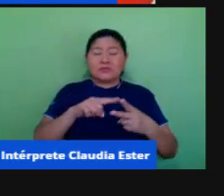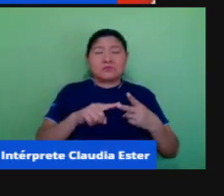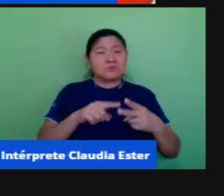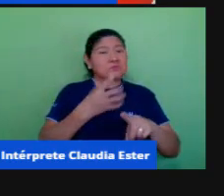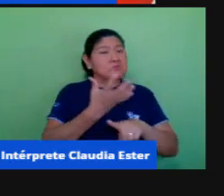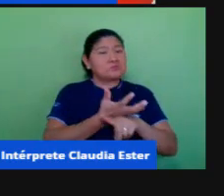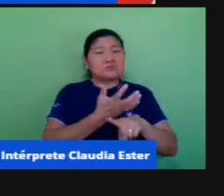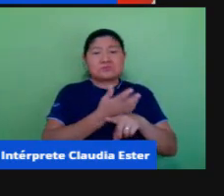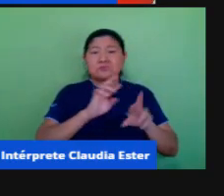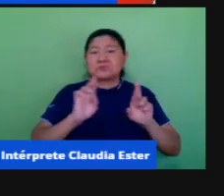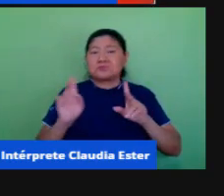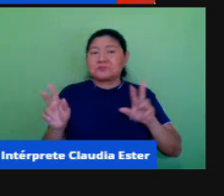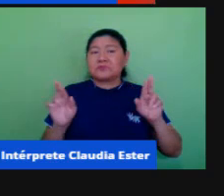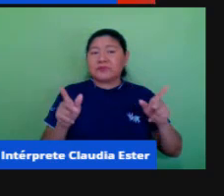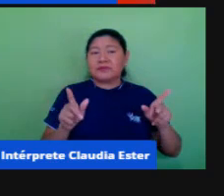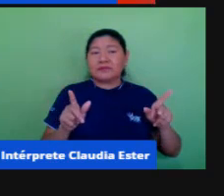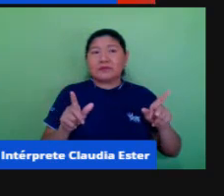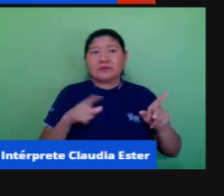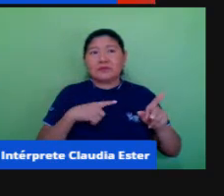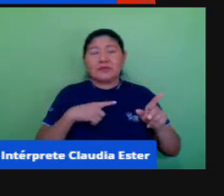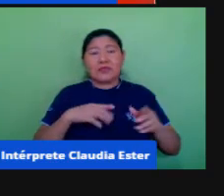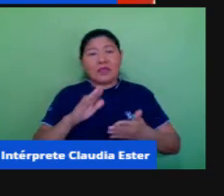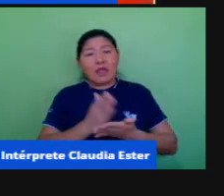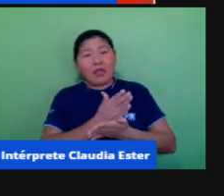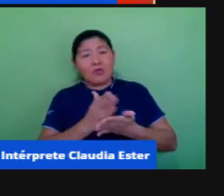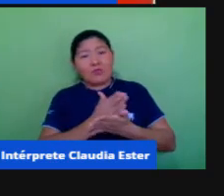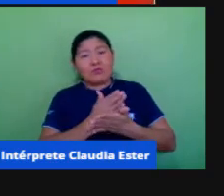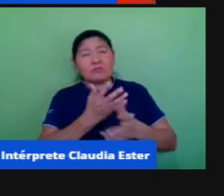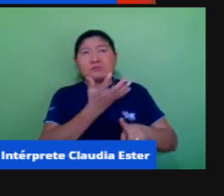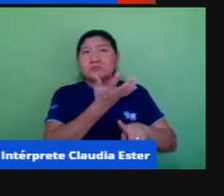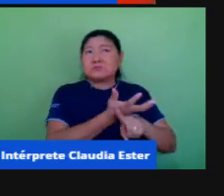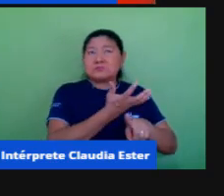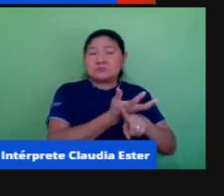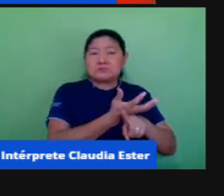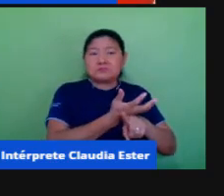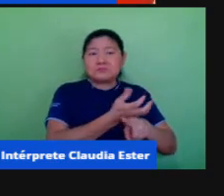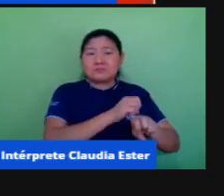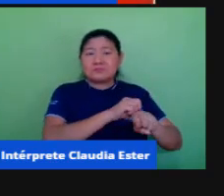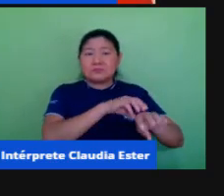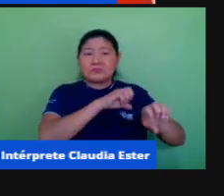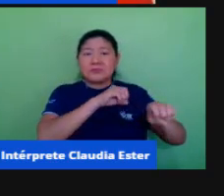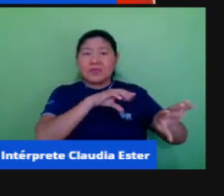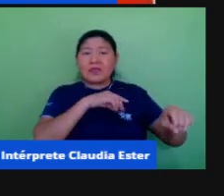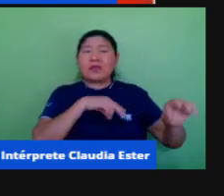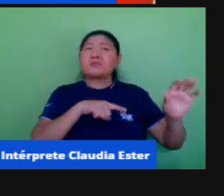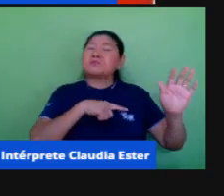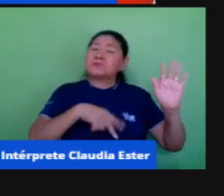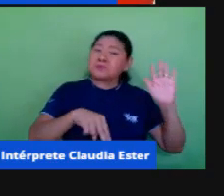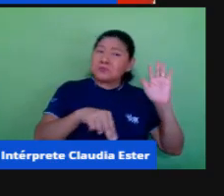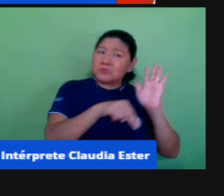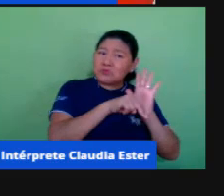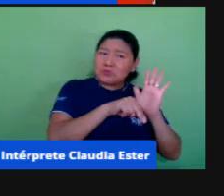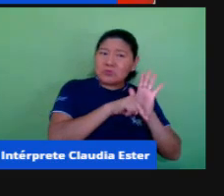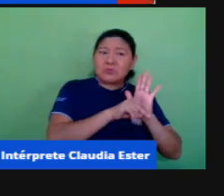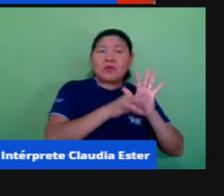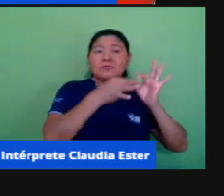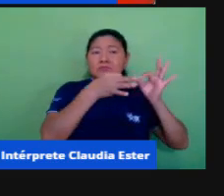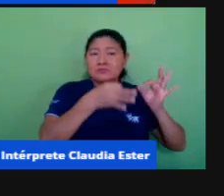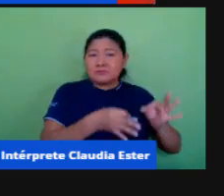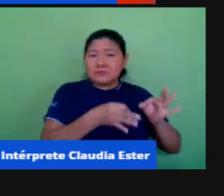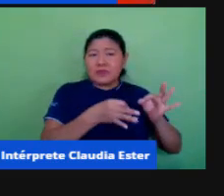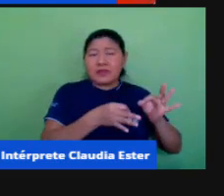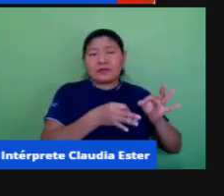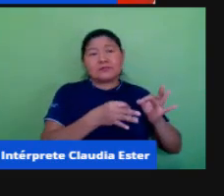lá que é totalmente à distância, com nota e tudo, e está super certo entre eles.